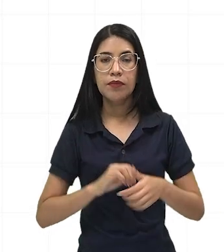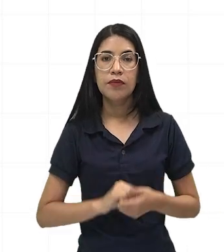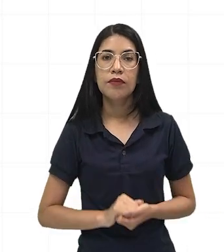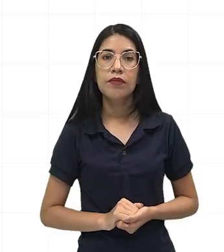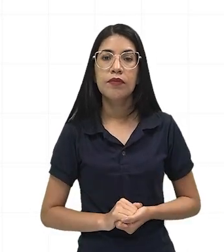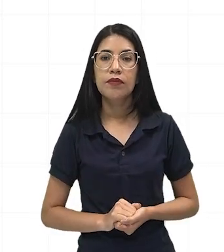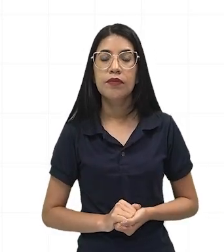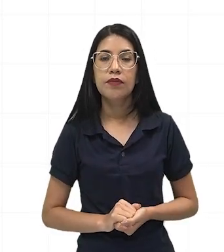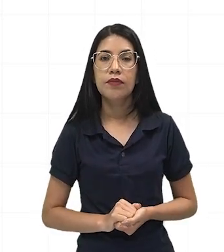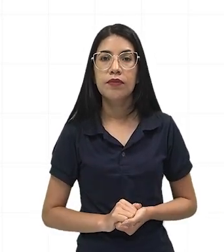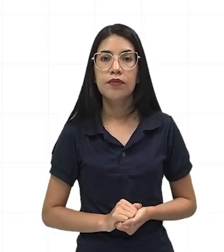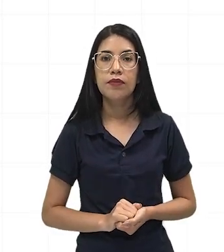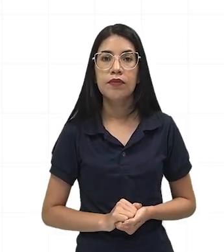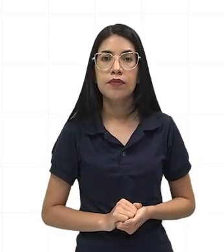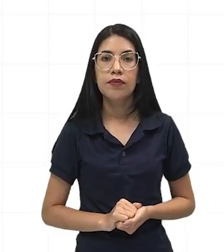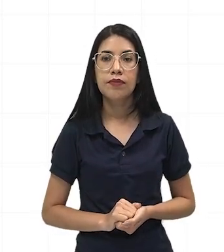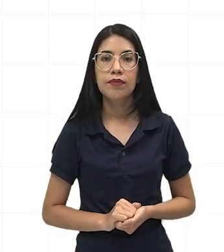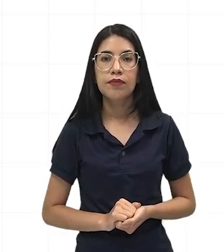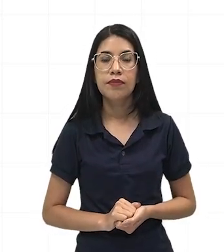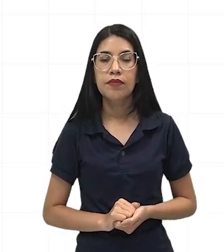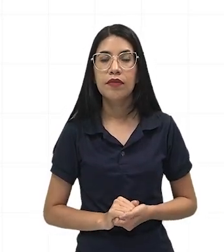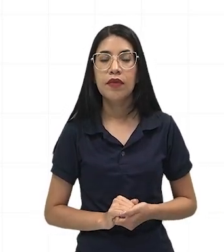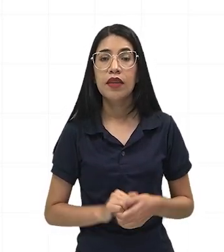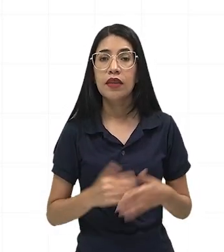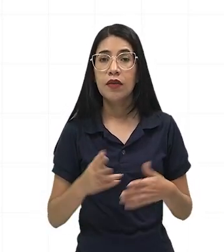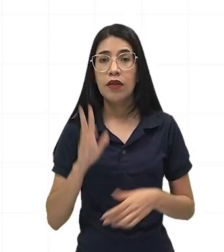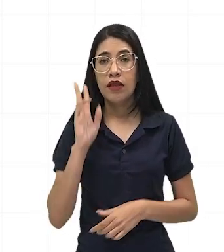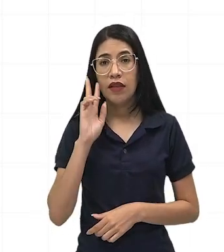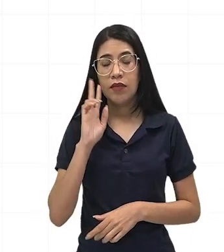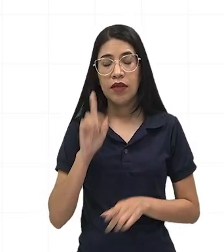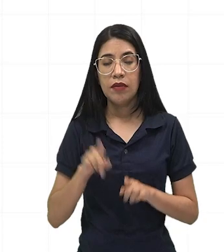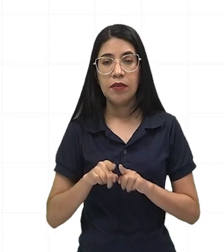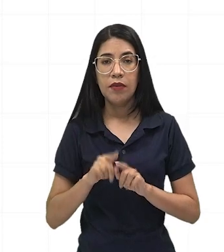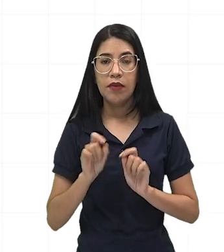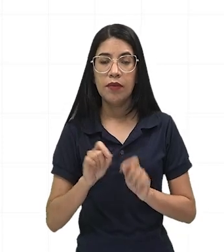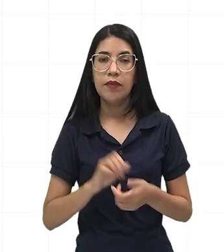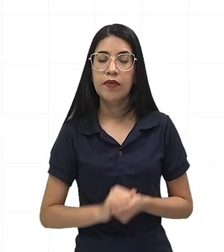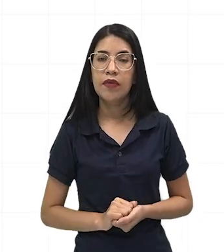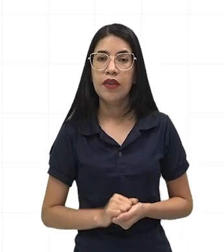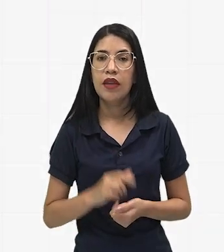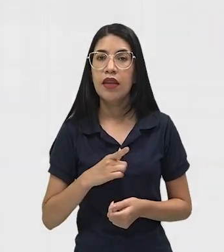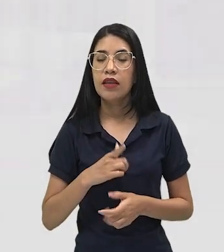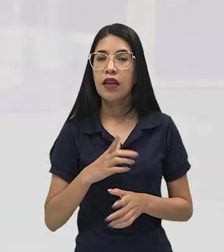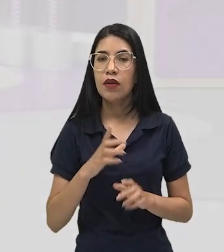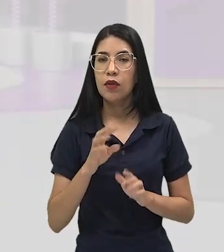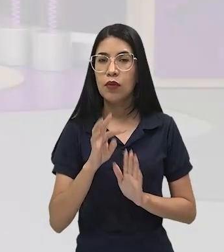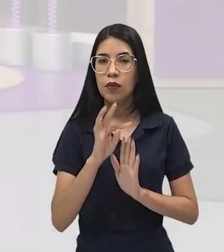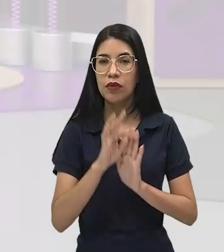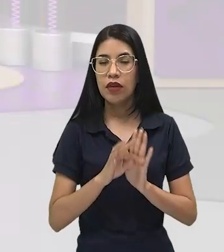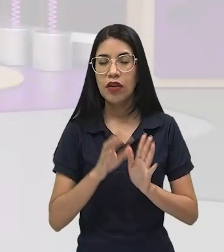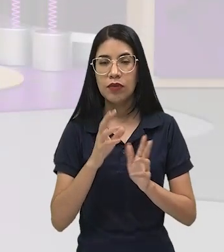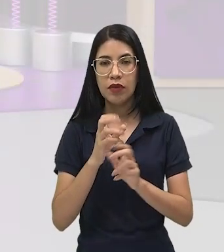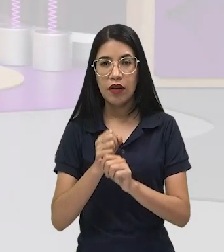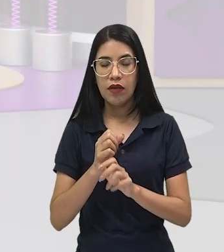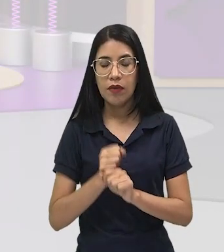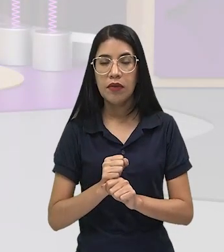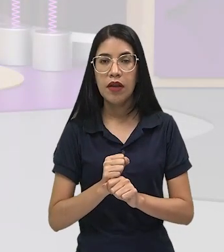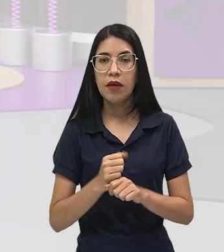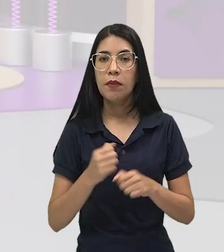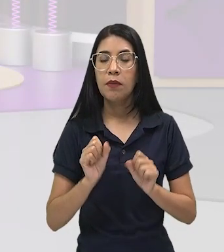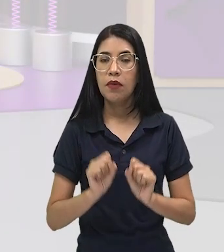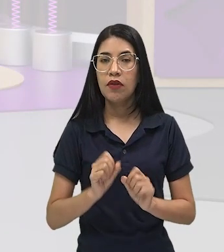cartesiano. Certo? Então, lembrando que você está diante de uma situação problema, né? Você